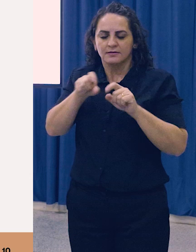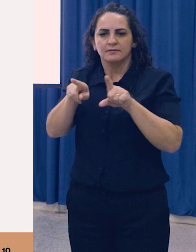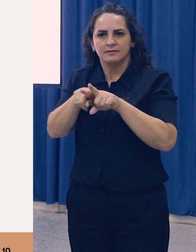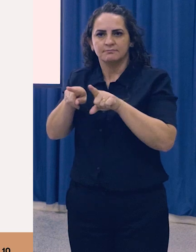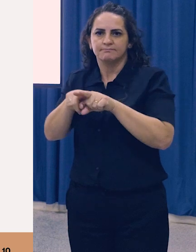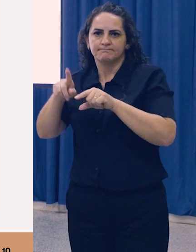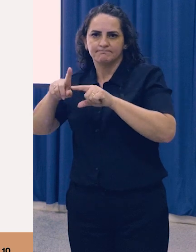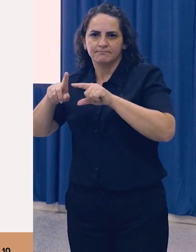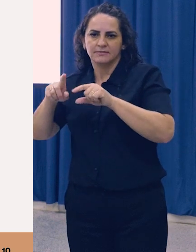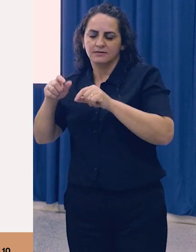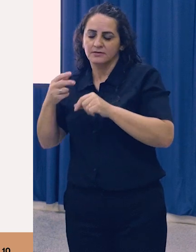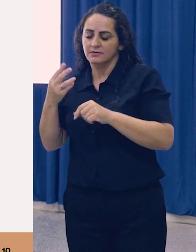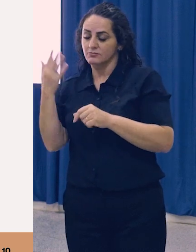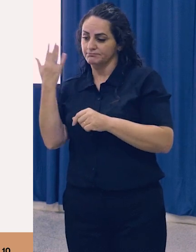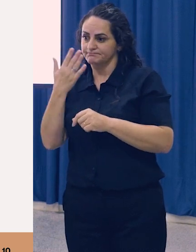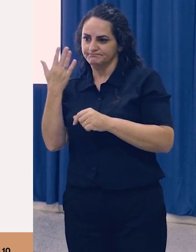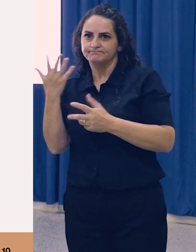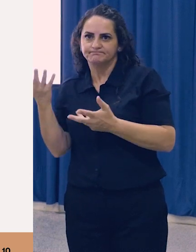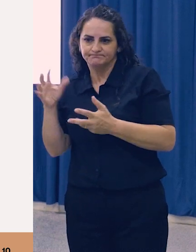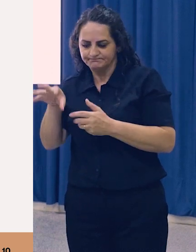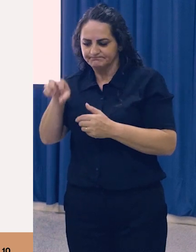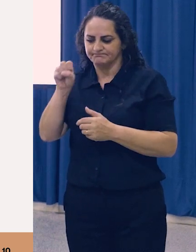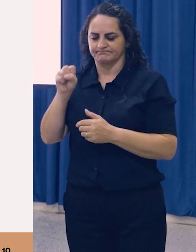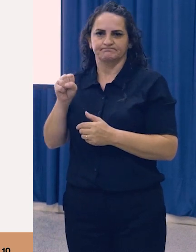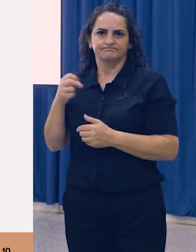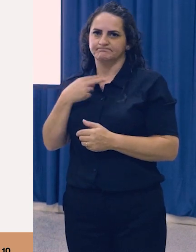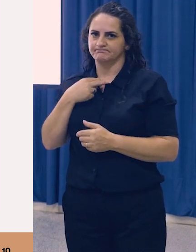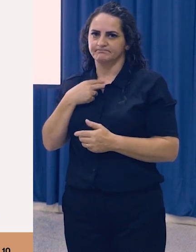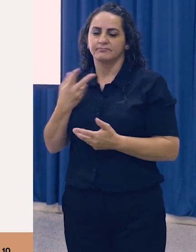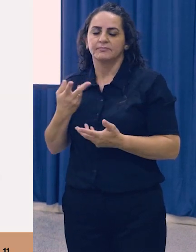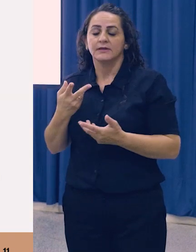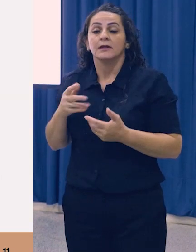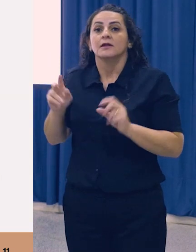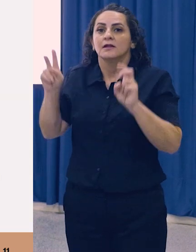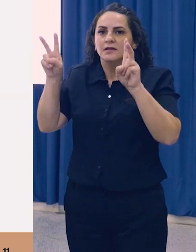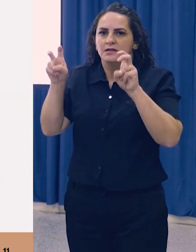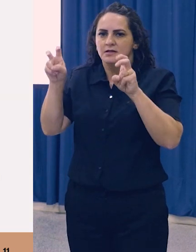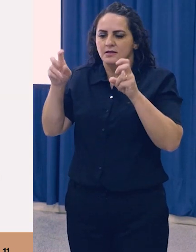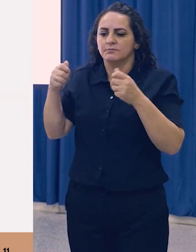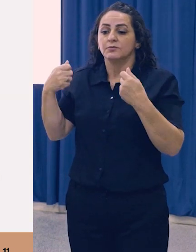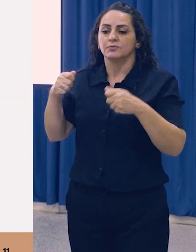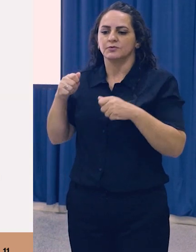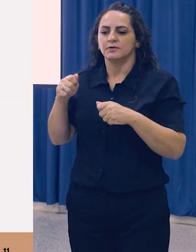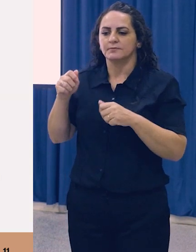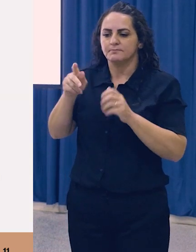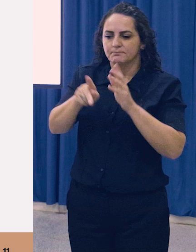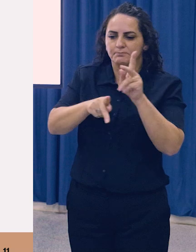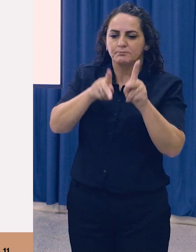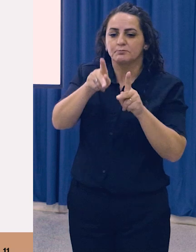subjetivos. A partir dessa elaboração dessa temática, a gente foi para o público-alvo.